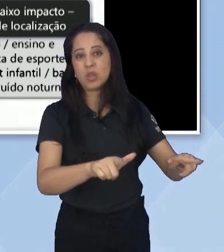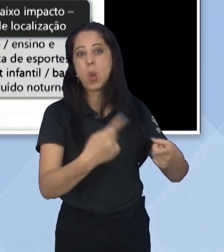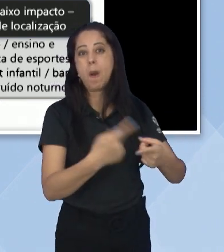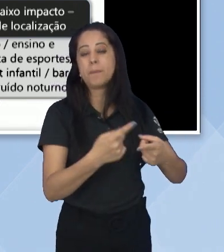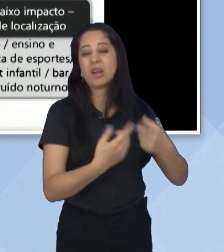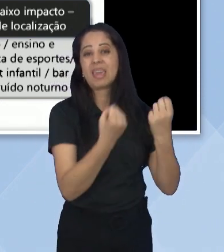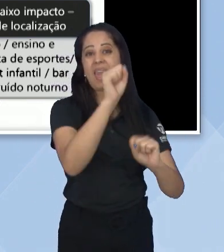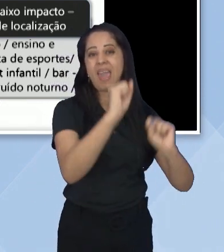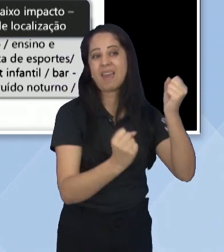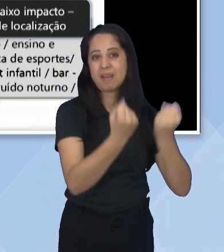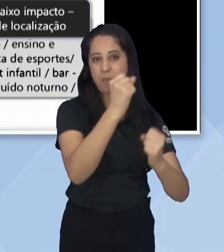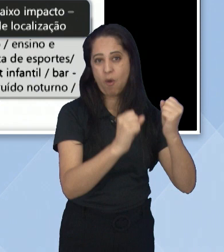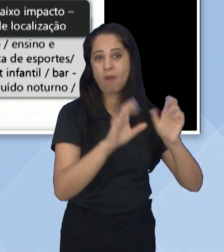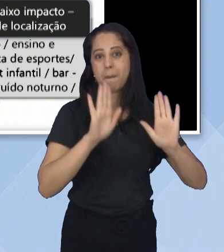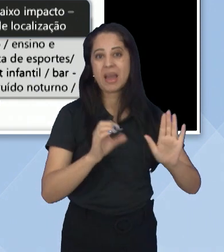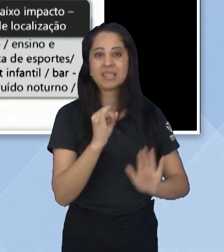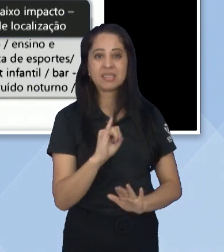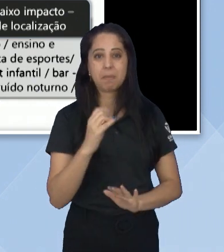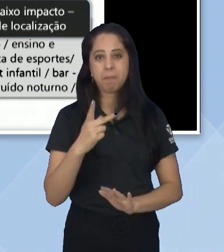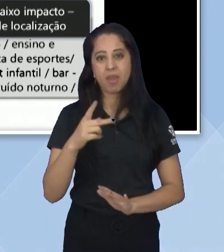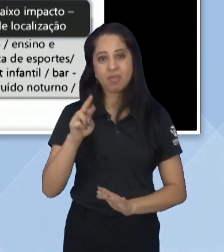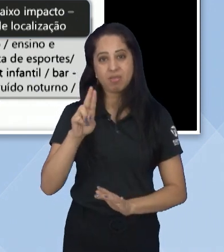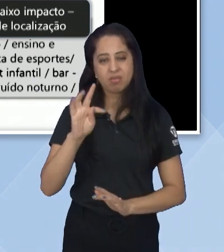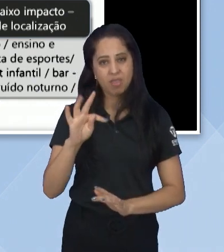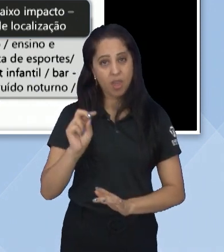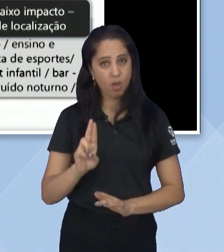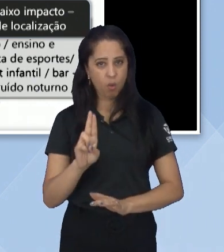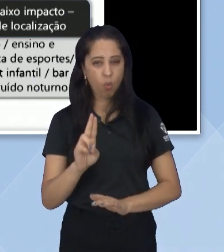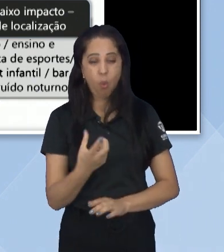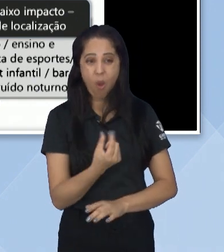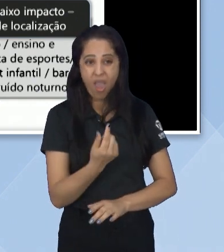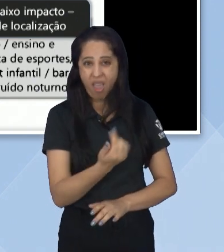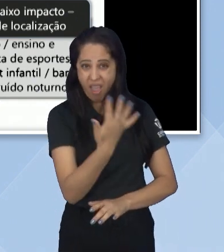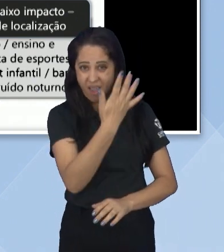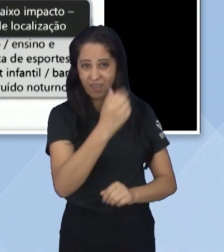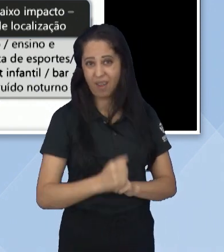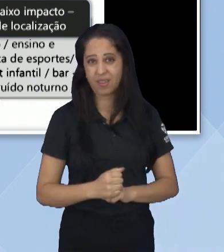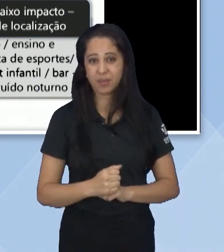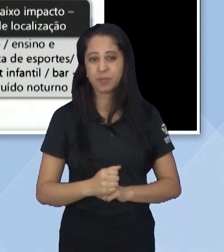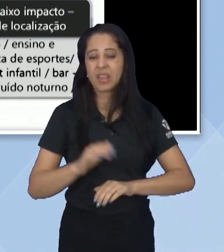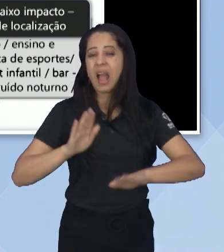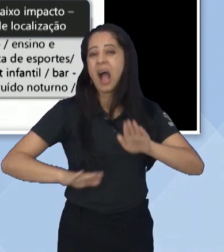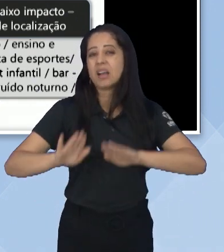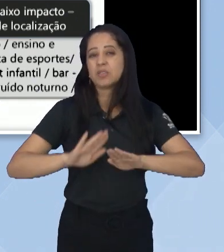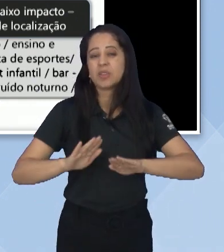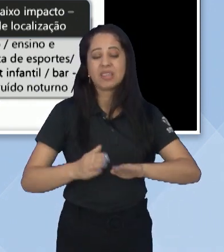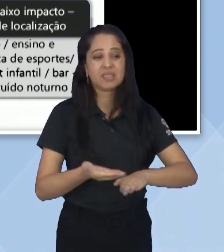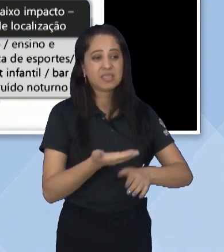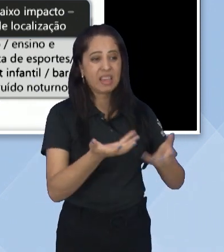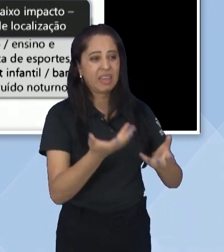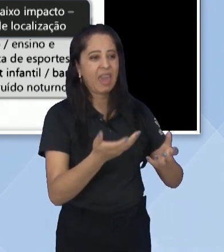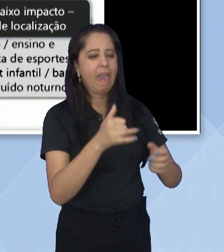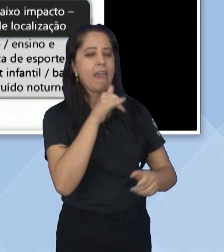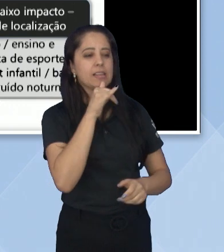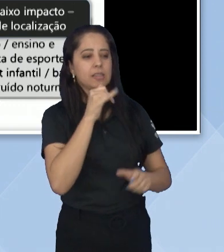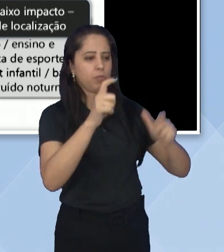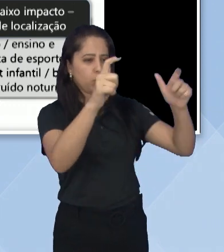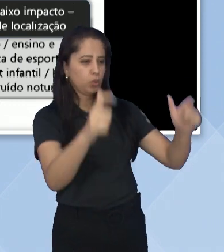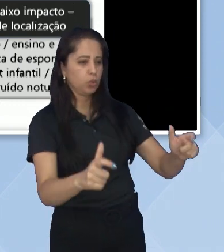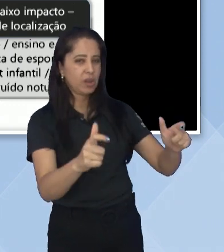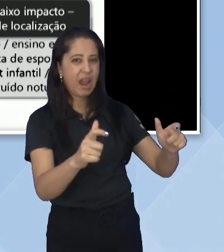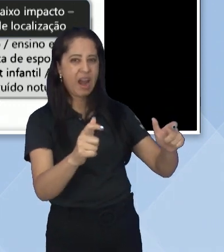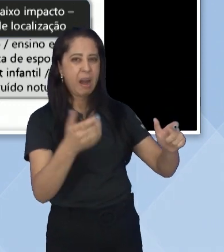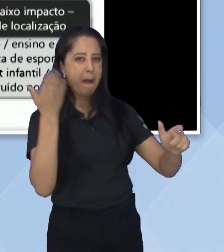tem um custo tributário maior IPTU é mais alto e muitas vezes a pessoa quer inclusive transformar para um comércio para um serviço então a